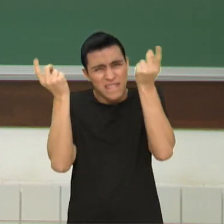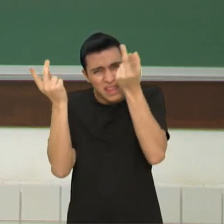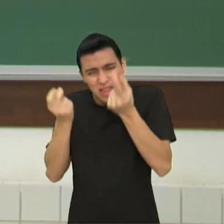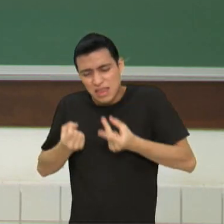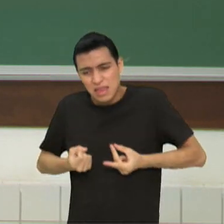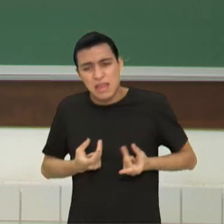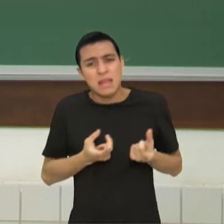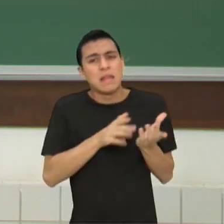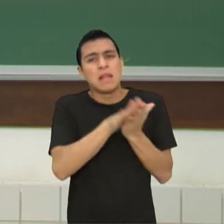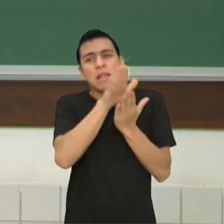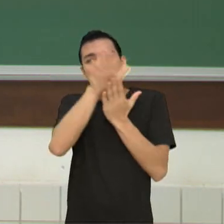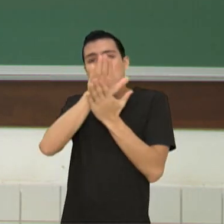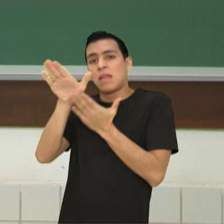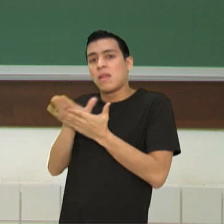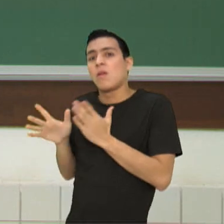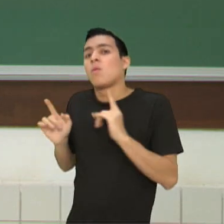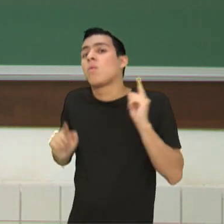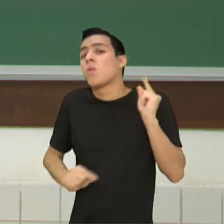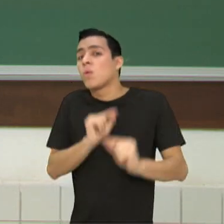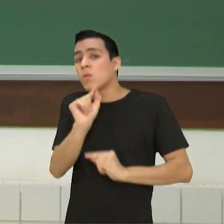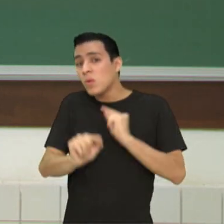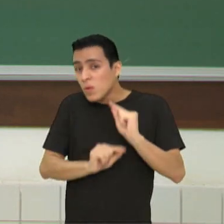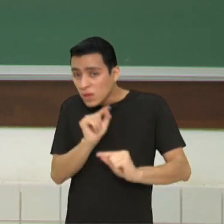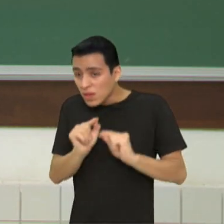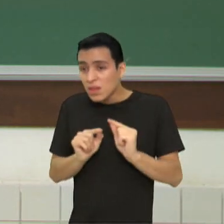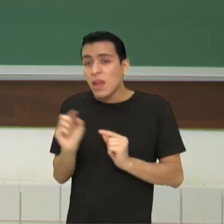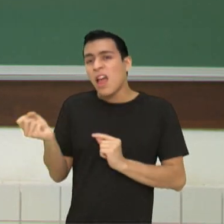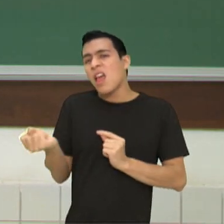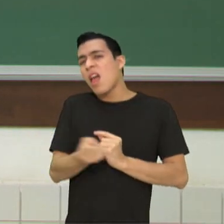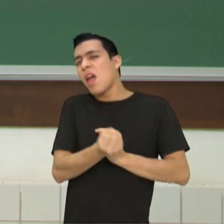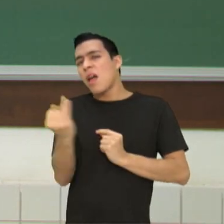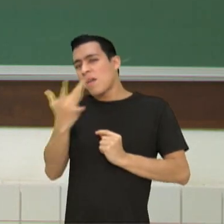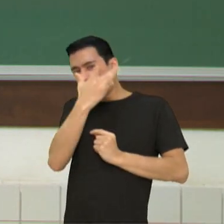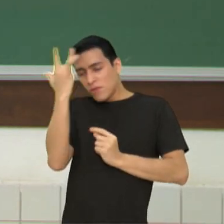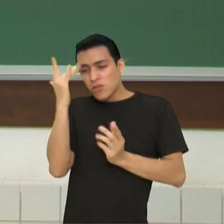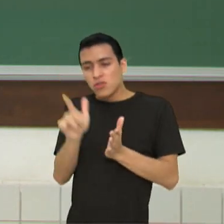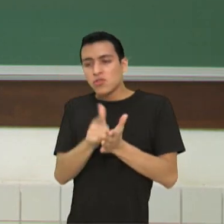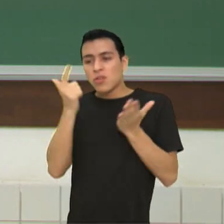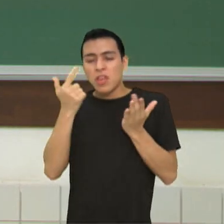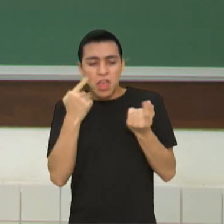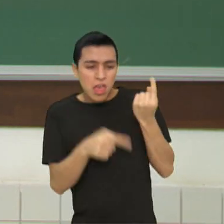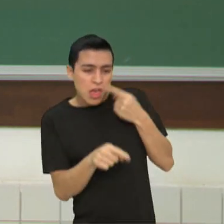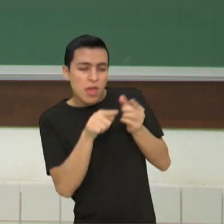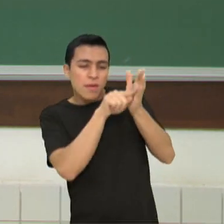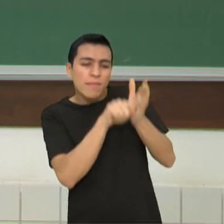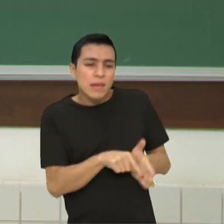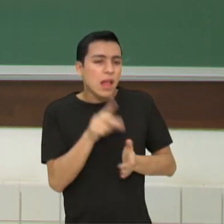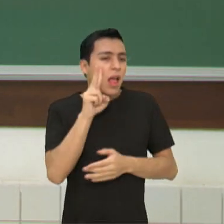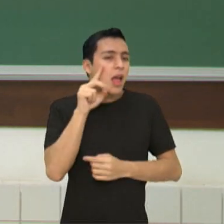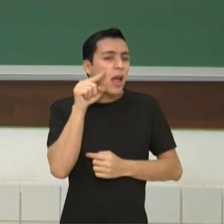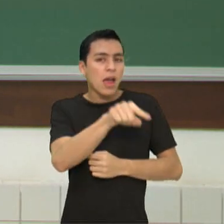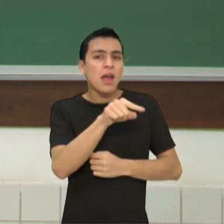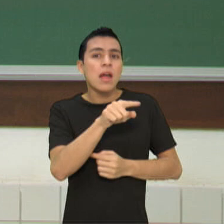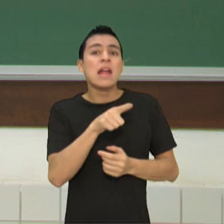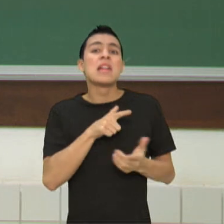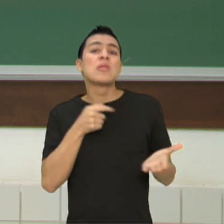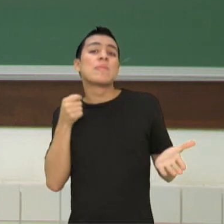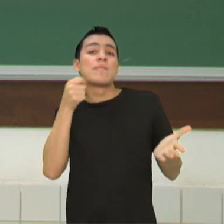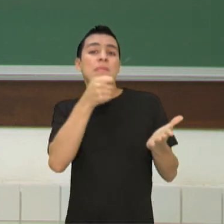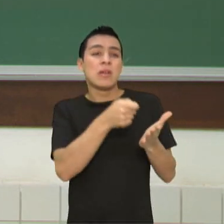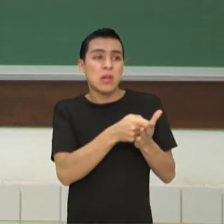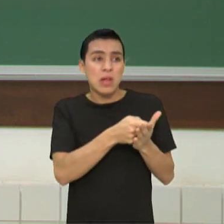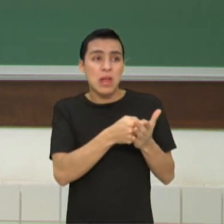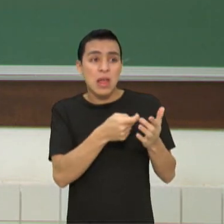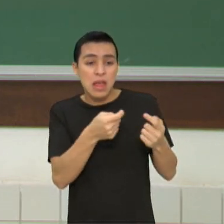exemplares, etc., até que alguns jornalistas começaram a ir atrás e descobriram essa história, que esse cara havia sido pago, que